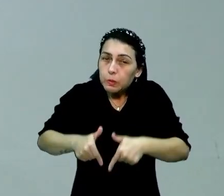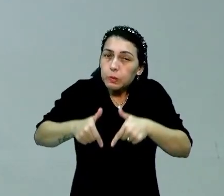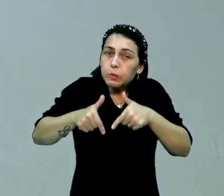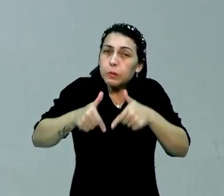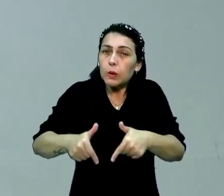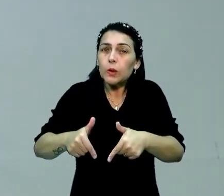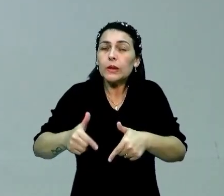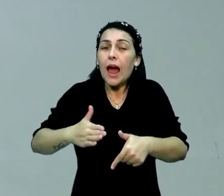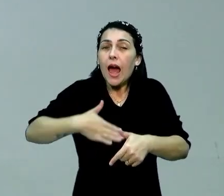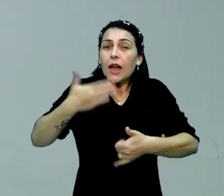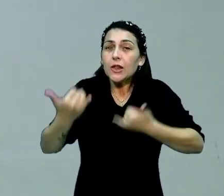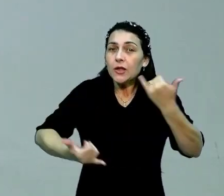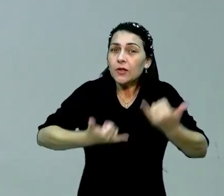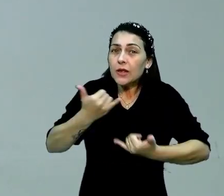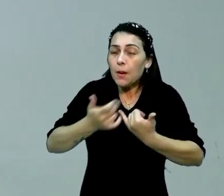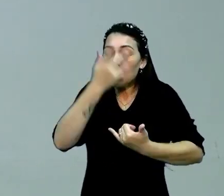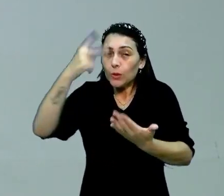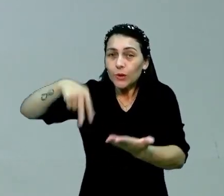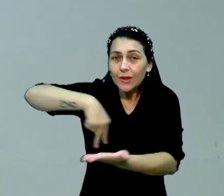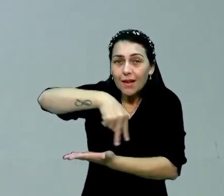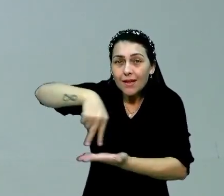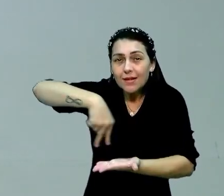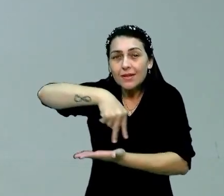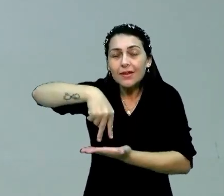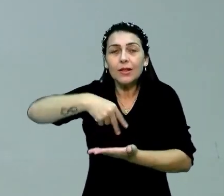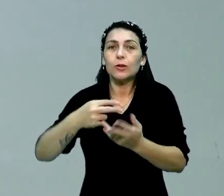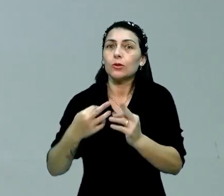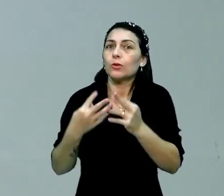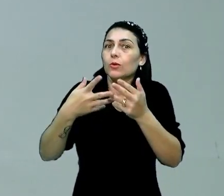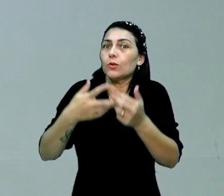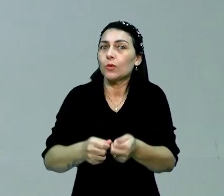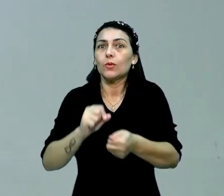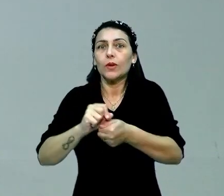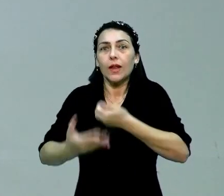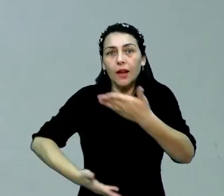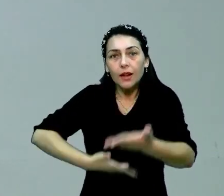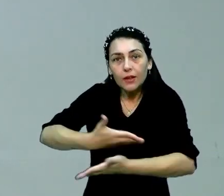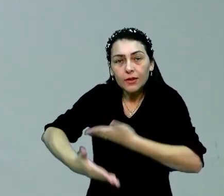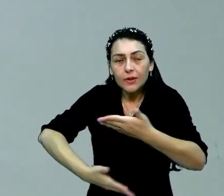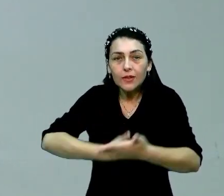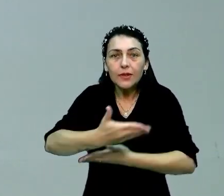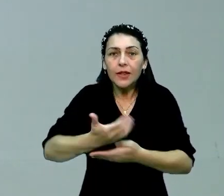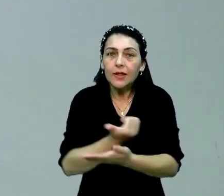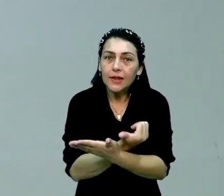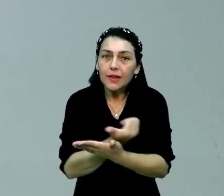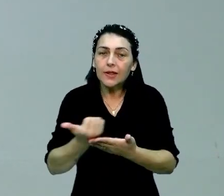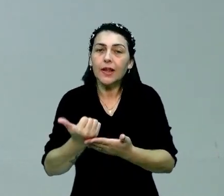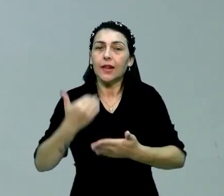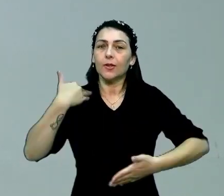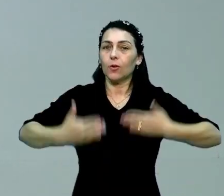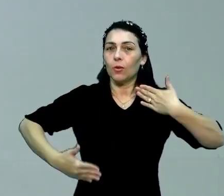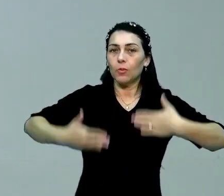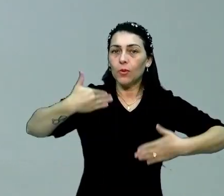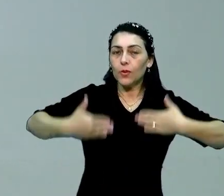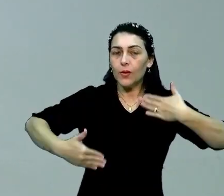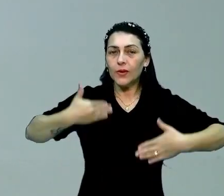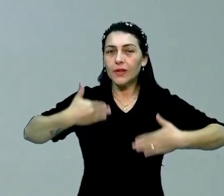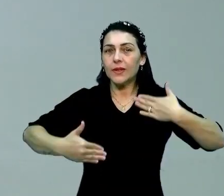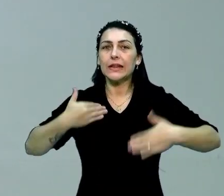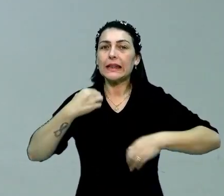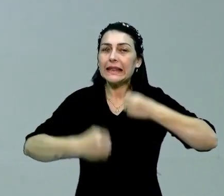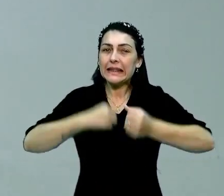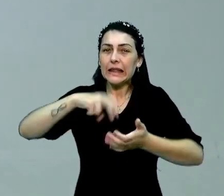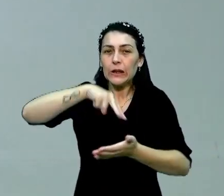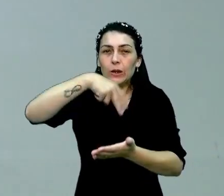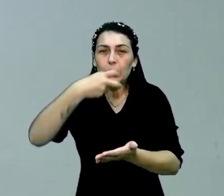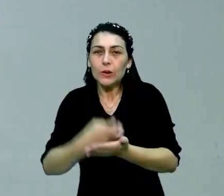a diversão, o pessoal que dança, tudo isso vai relacionando às ações corporais. Que ações? Correr,